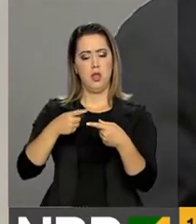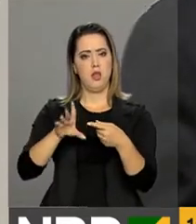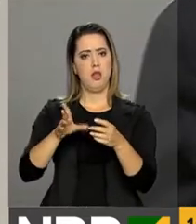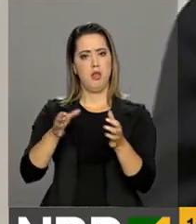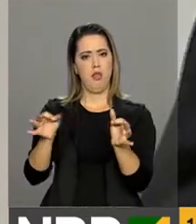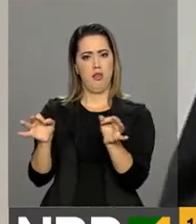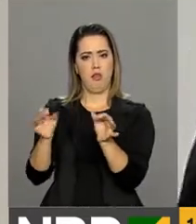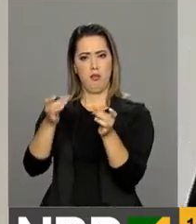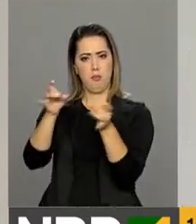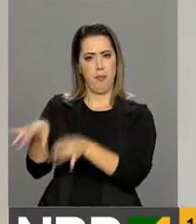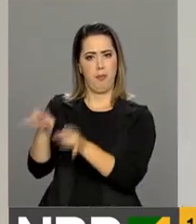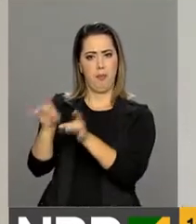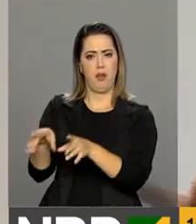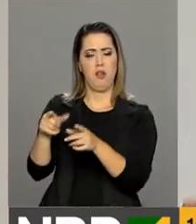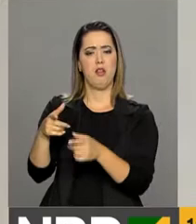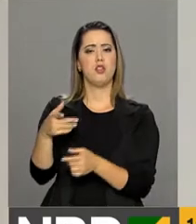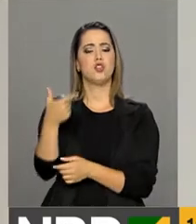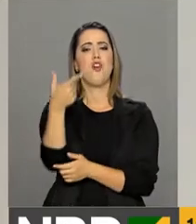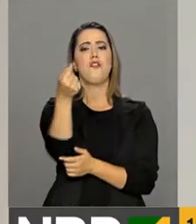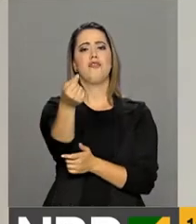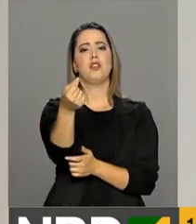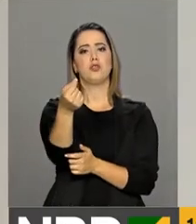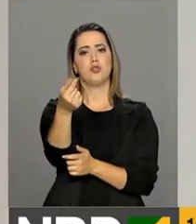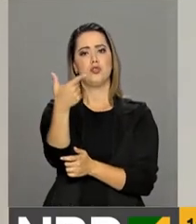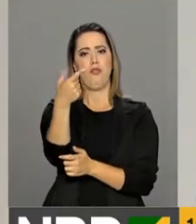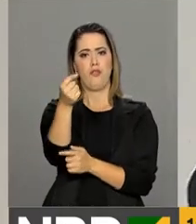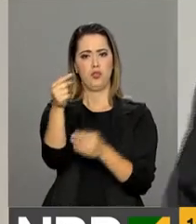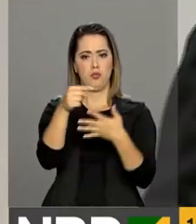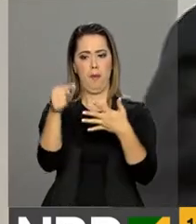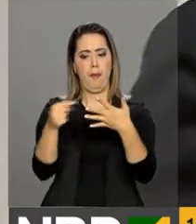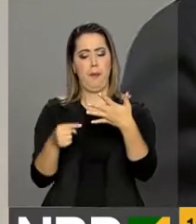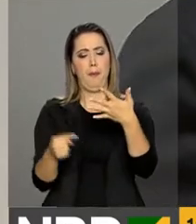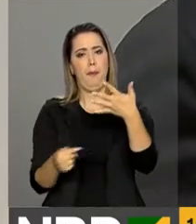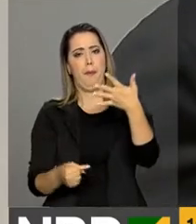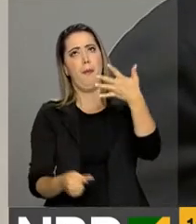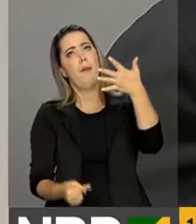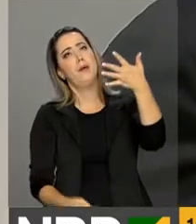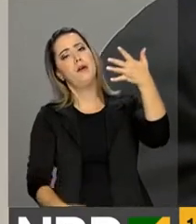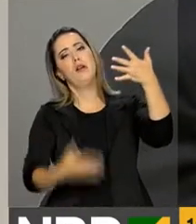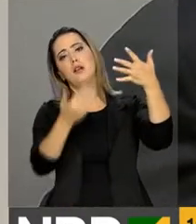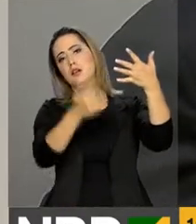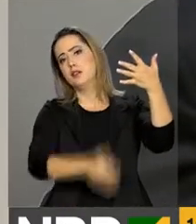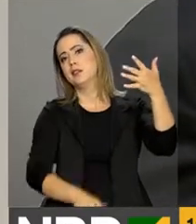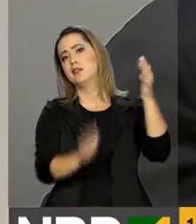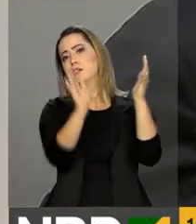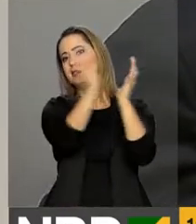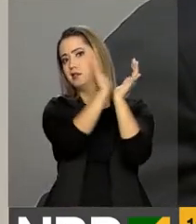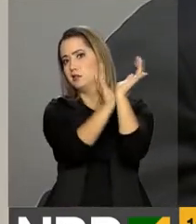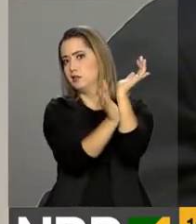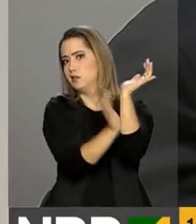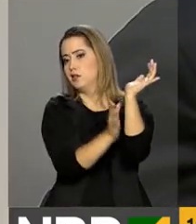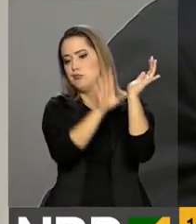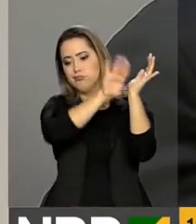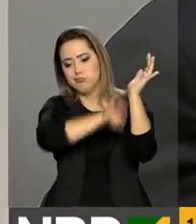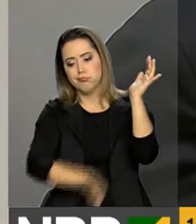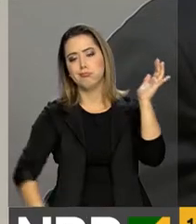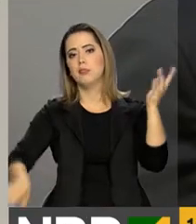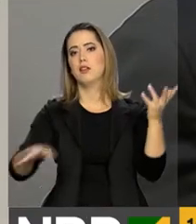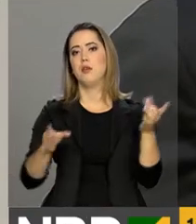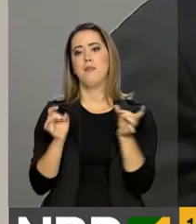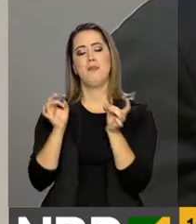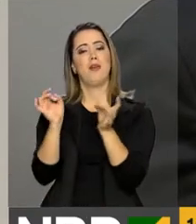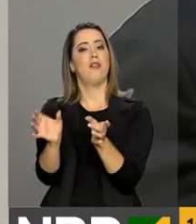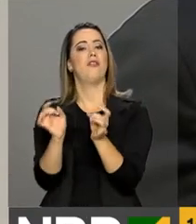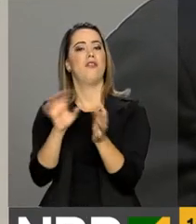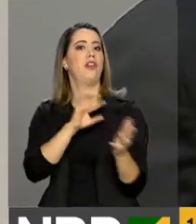vinham se acumulando tudo isso para facilitar o agronegócio de igual maneira no tocante às importações e exportações a